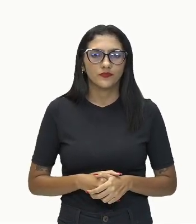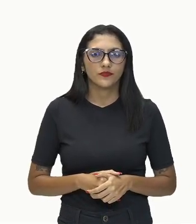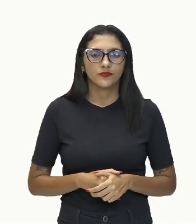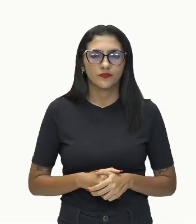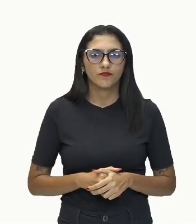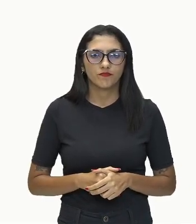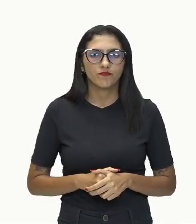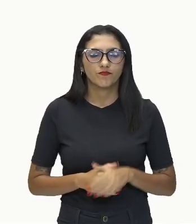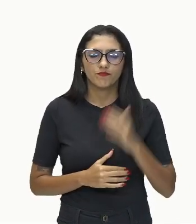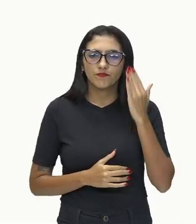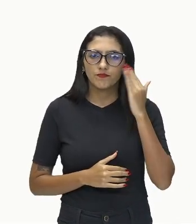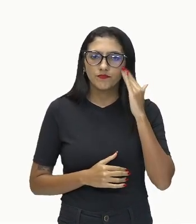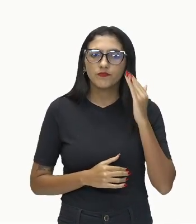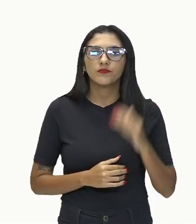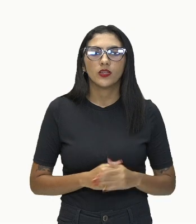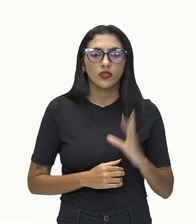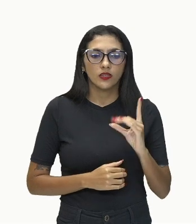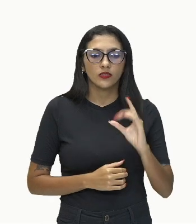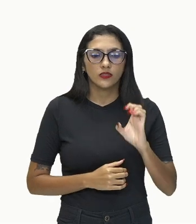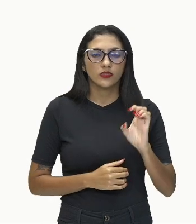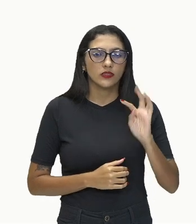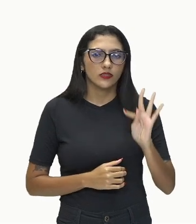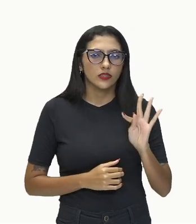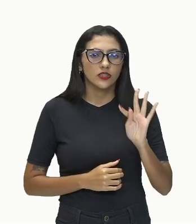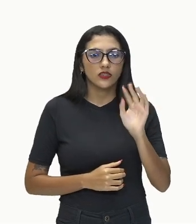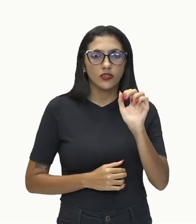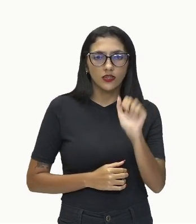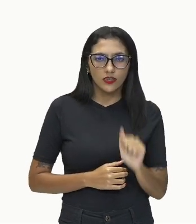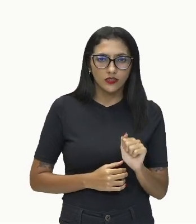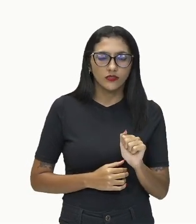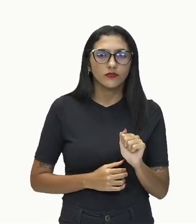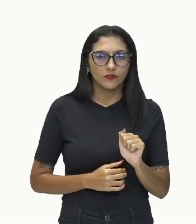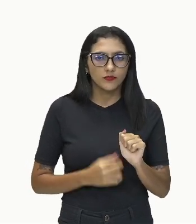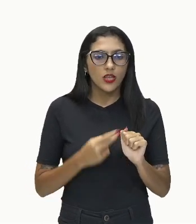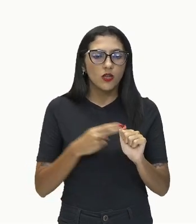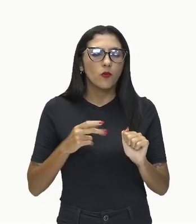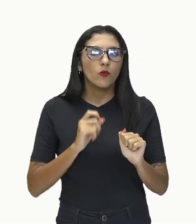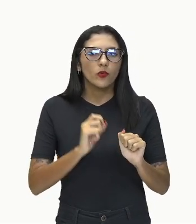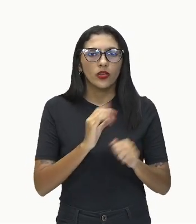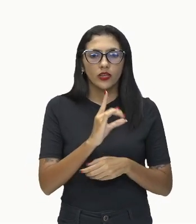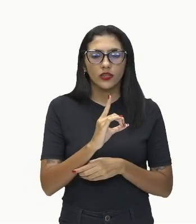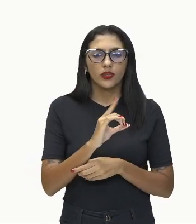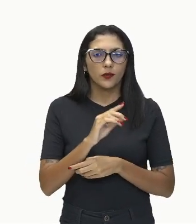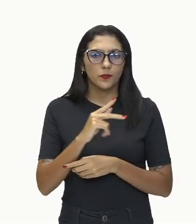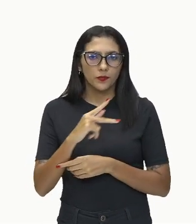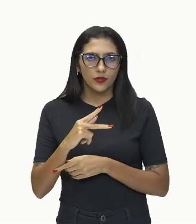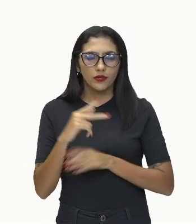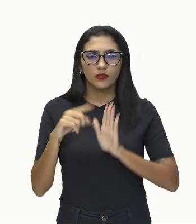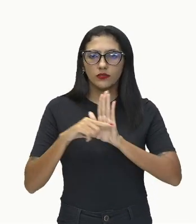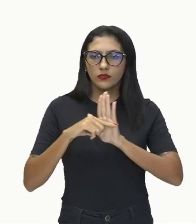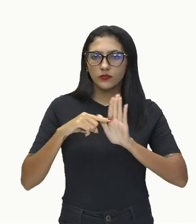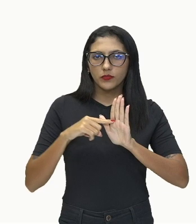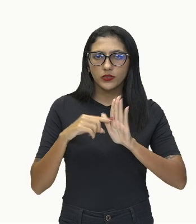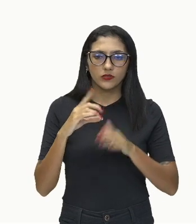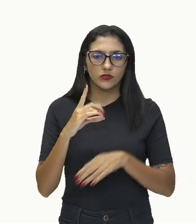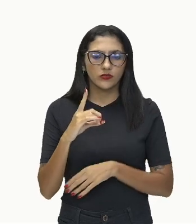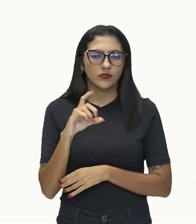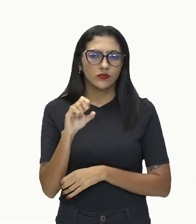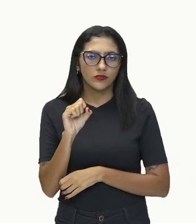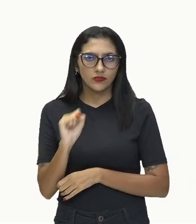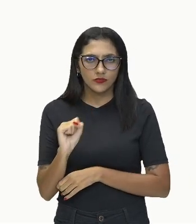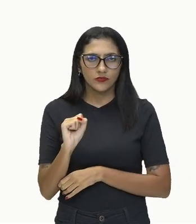Determinante da matriz A é igual a diagonal principal menos a diagonal secundária. Como